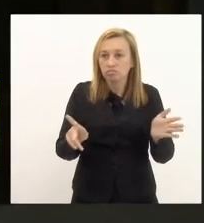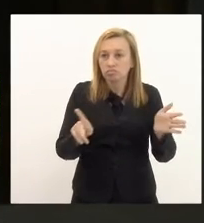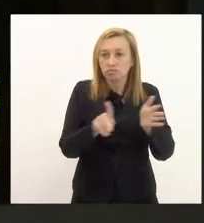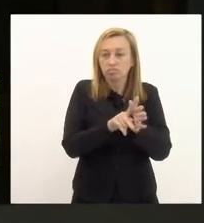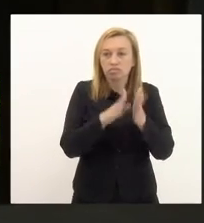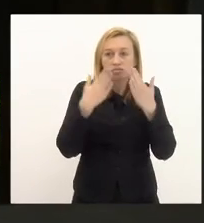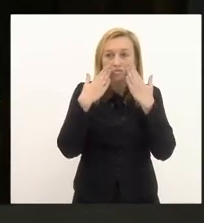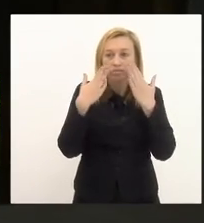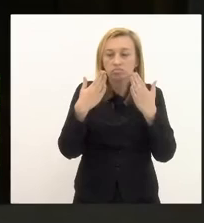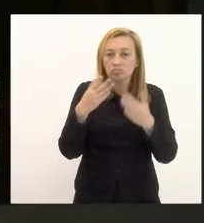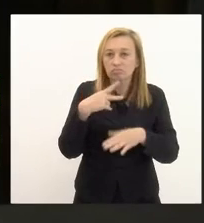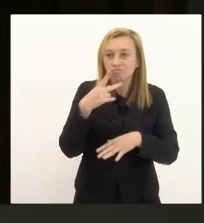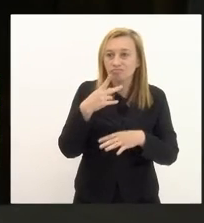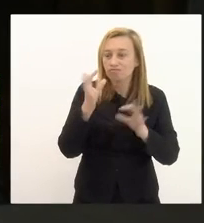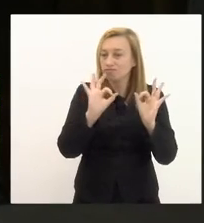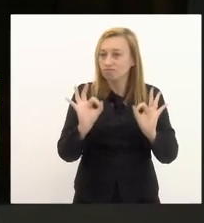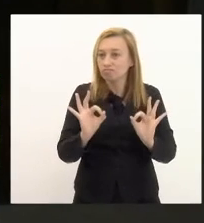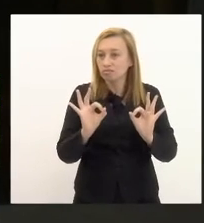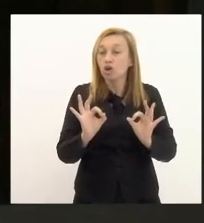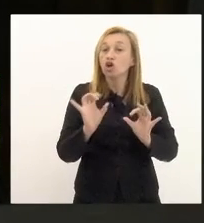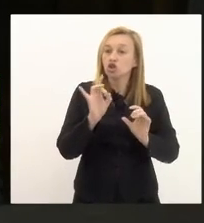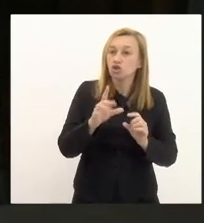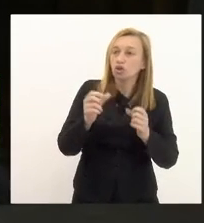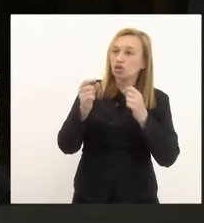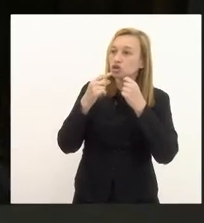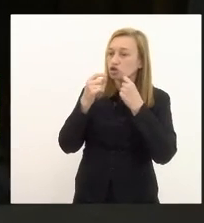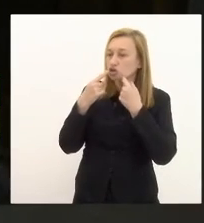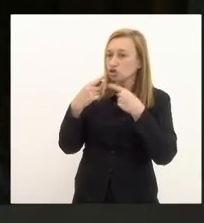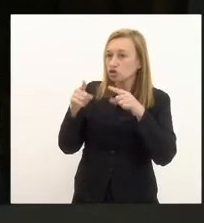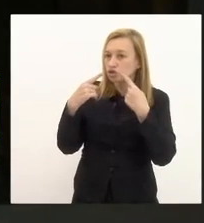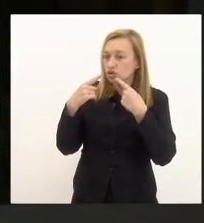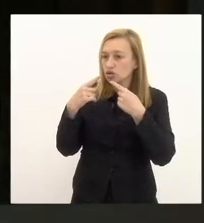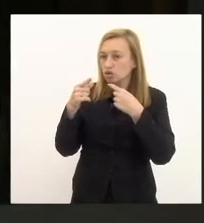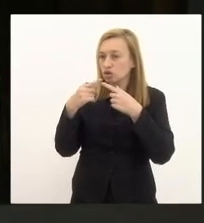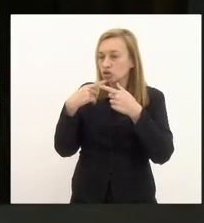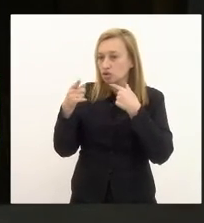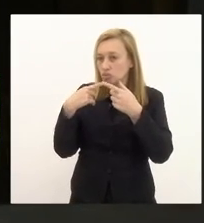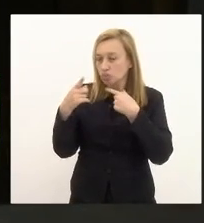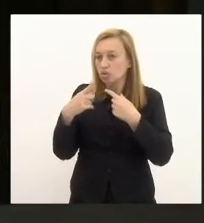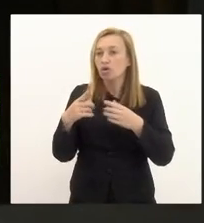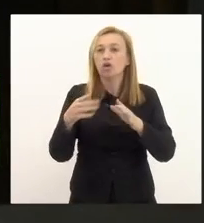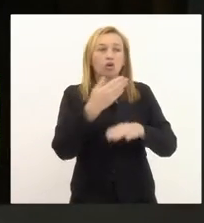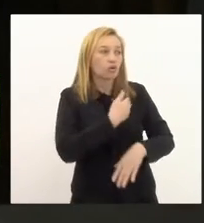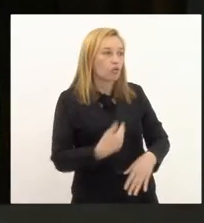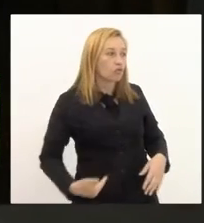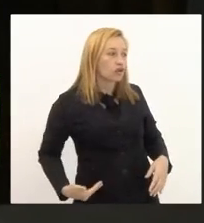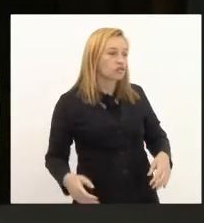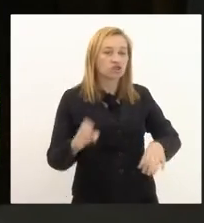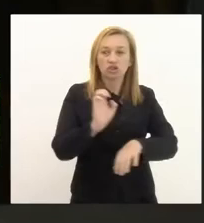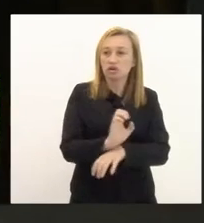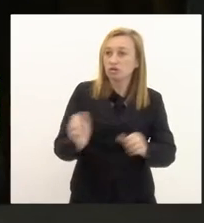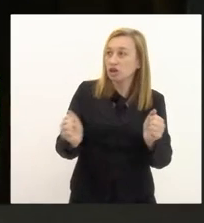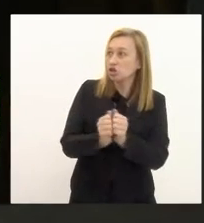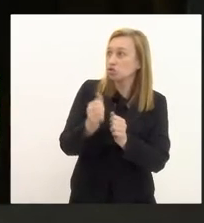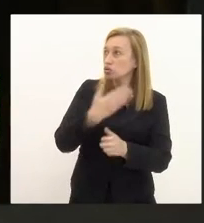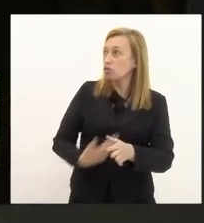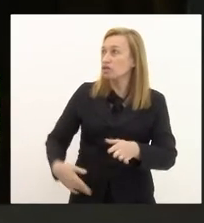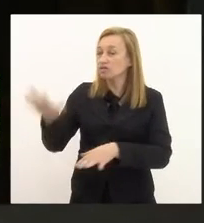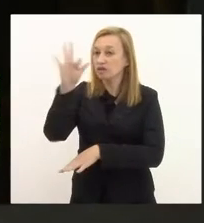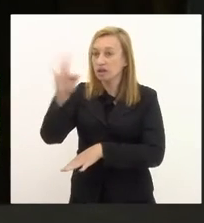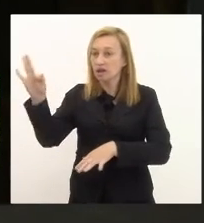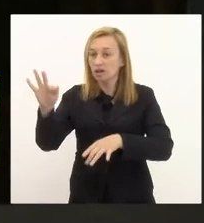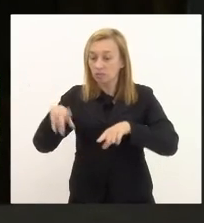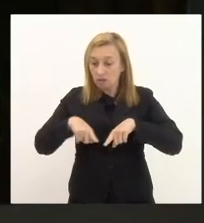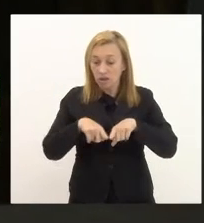apresentados e eu só escuto o discurso que o governo estadual está sendo subserviência ao Governo Federal como se o